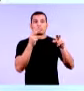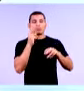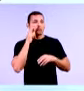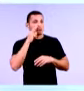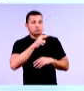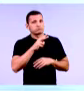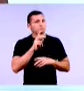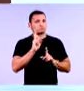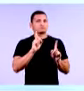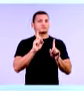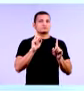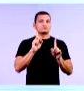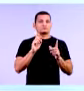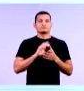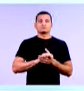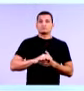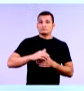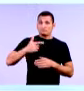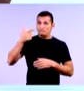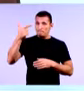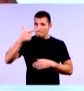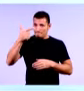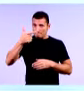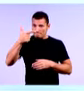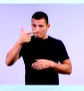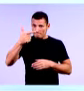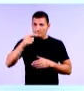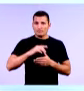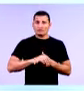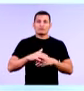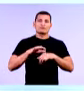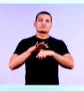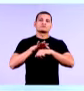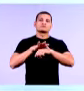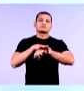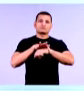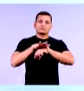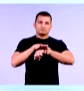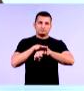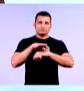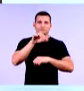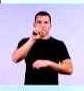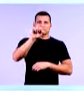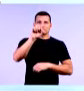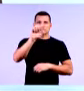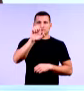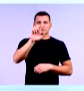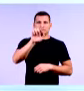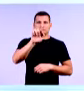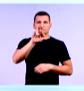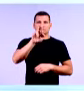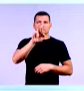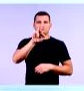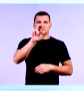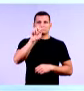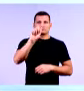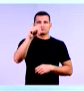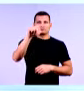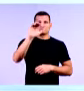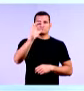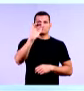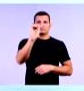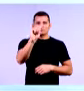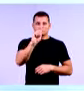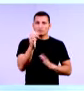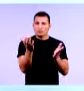ok? E o segundo ponto é na questão de segurança. Por exemplo, hoje muita